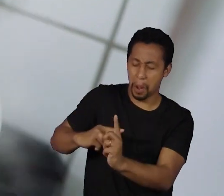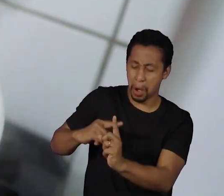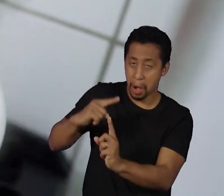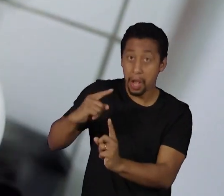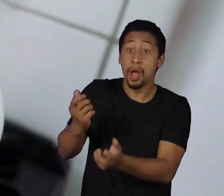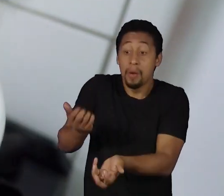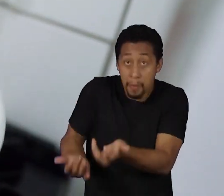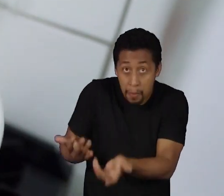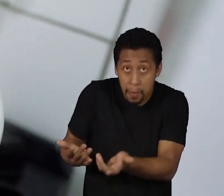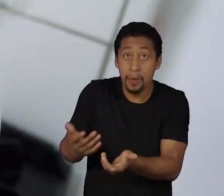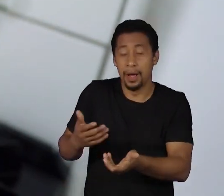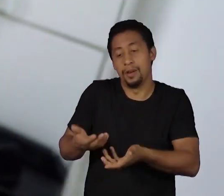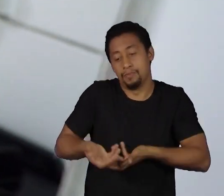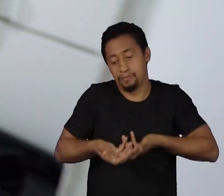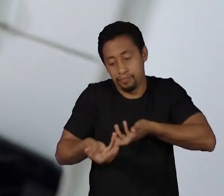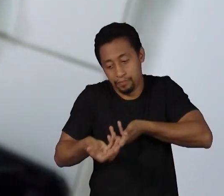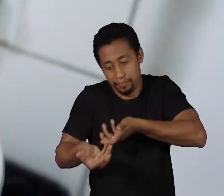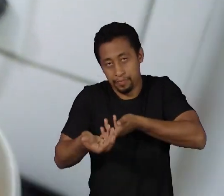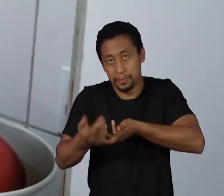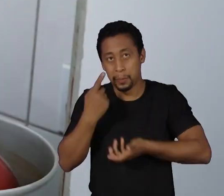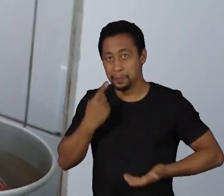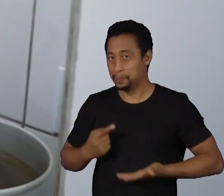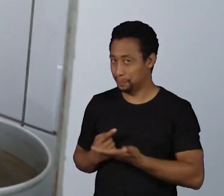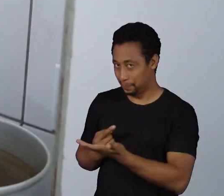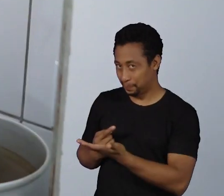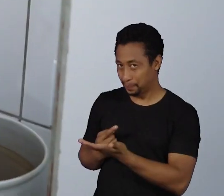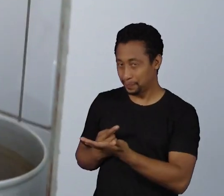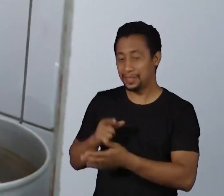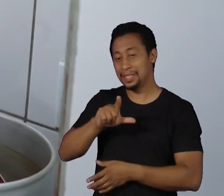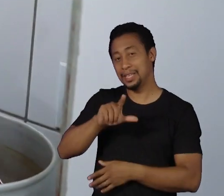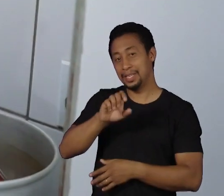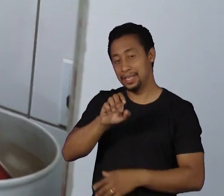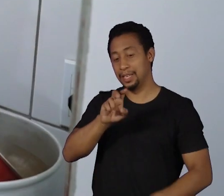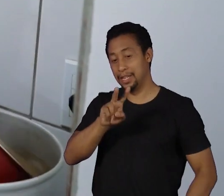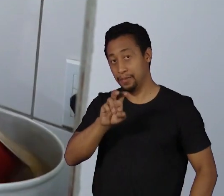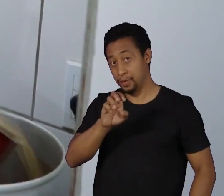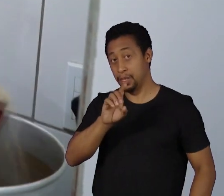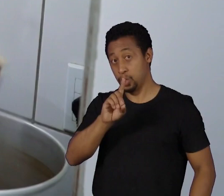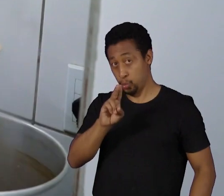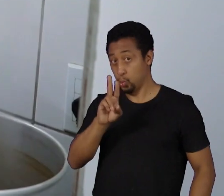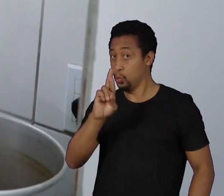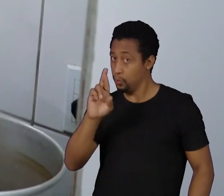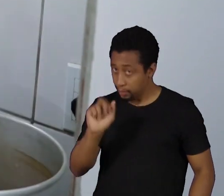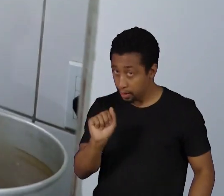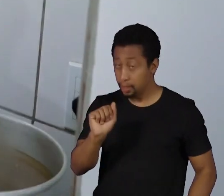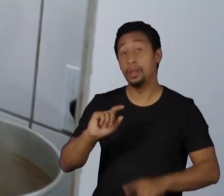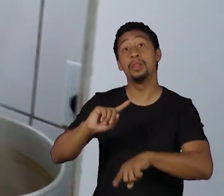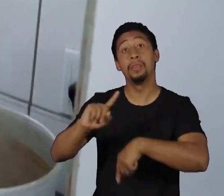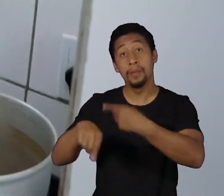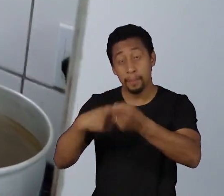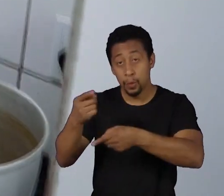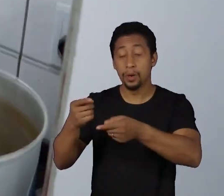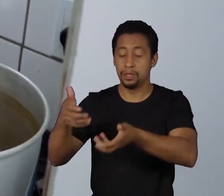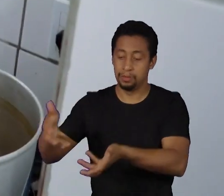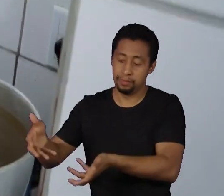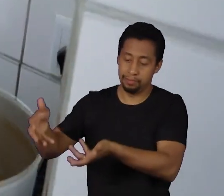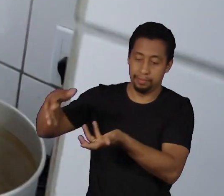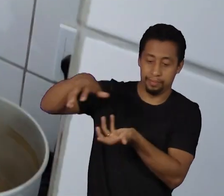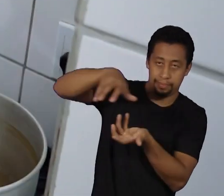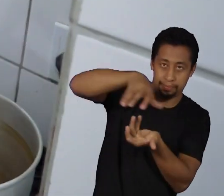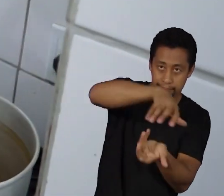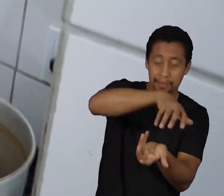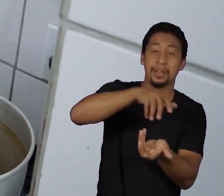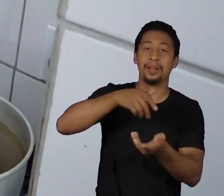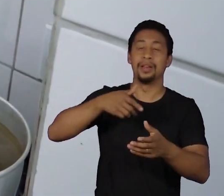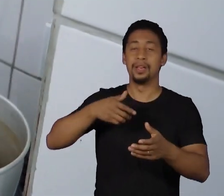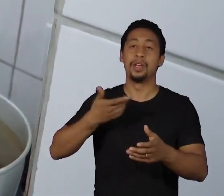Coloquei a levedura, depois de tudo isso, aí eu faço a carbonatação, que aí eu injeto